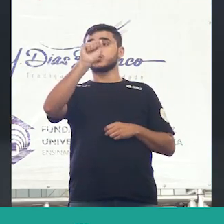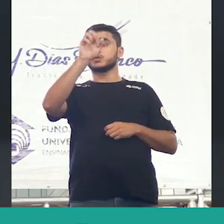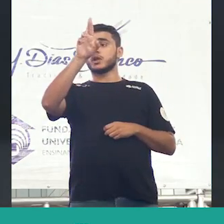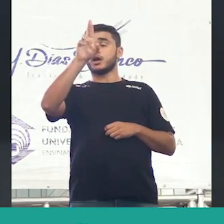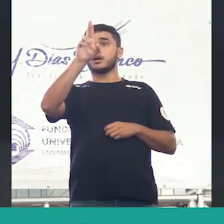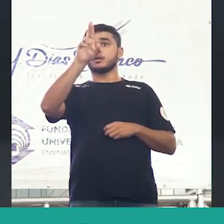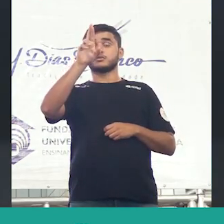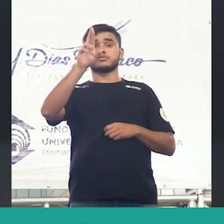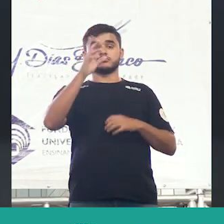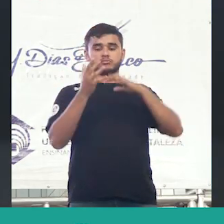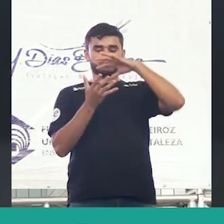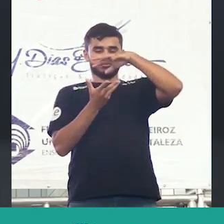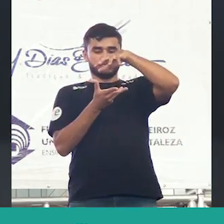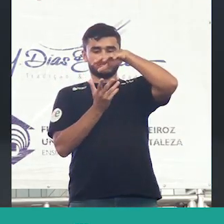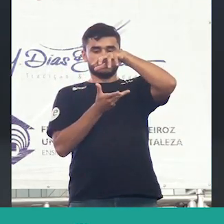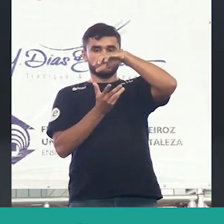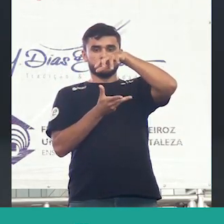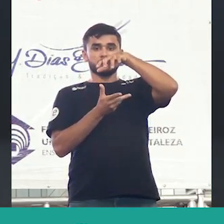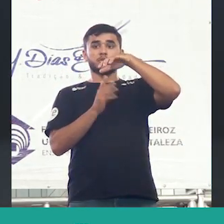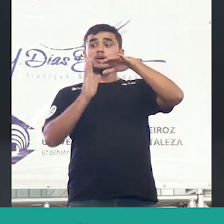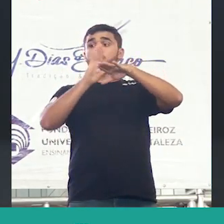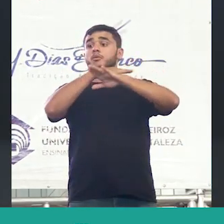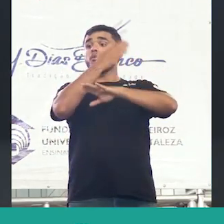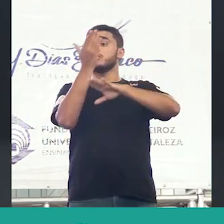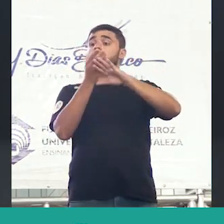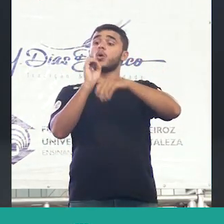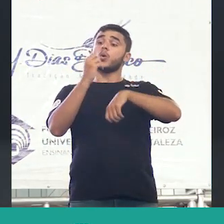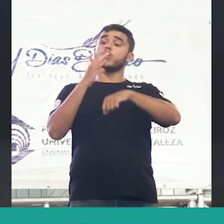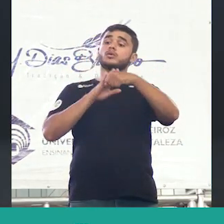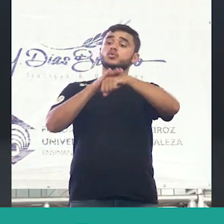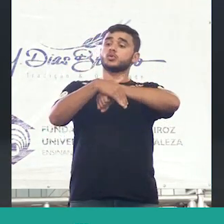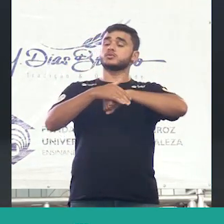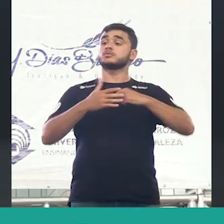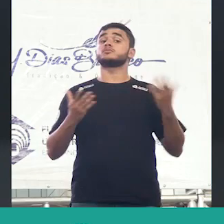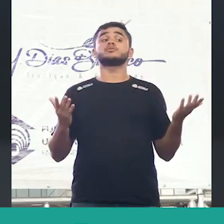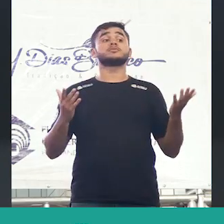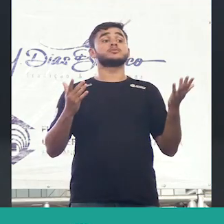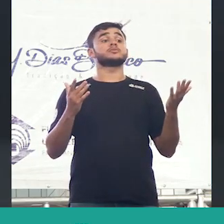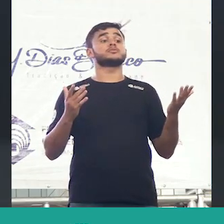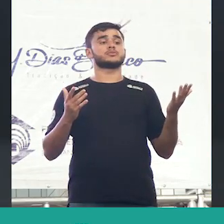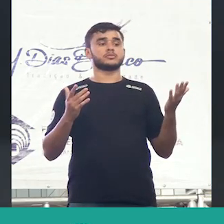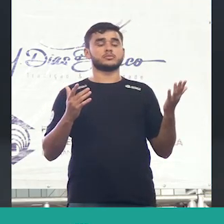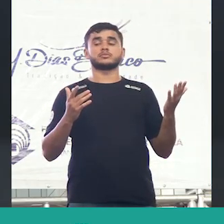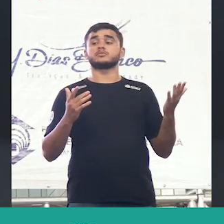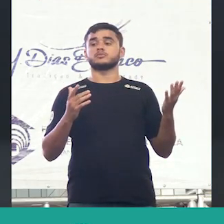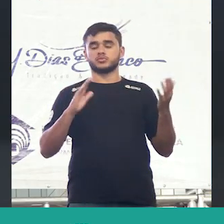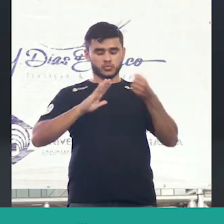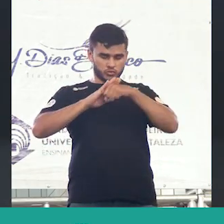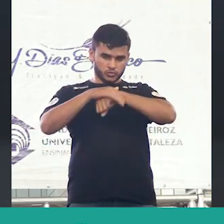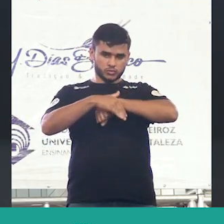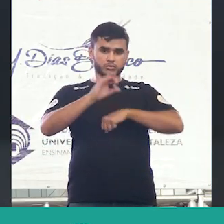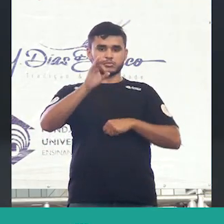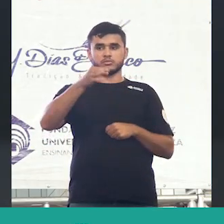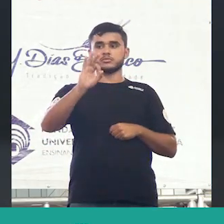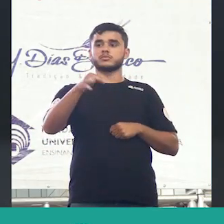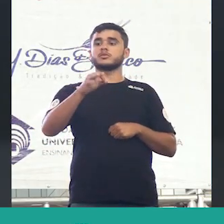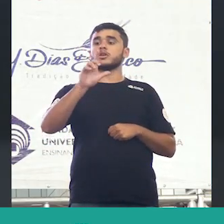vai sumir. Todo mundo vai presenciar de dia ou de noite? Fale alto. Que